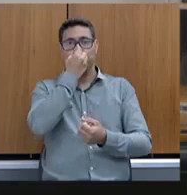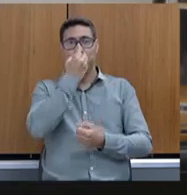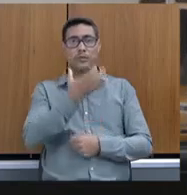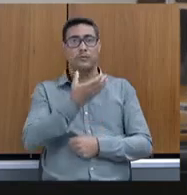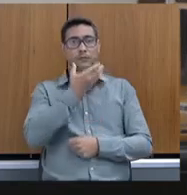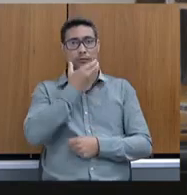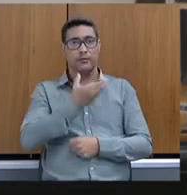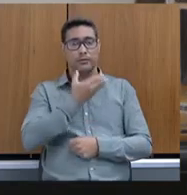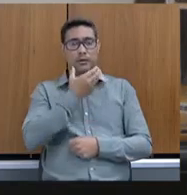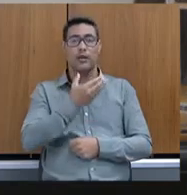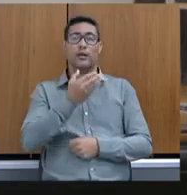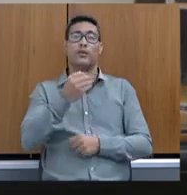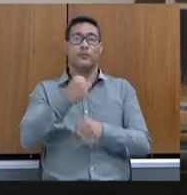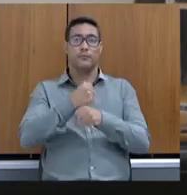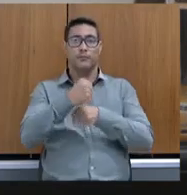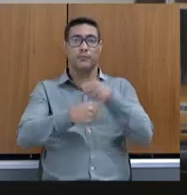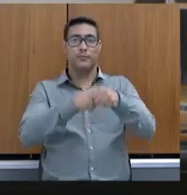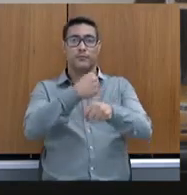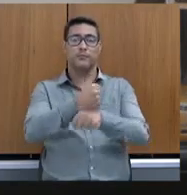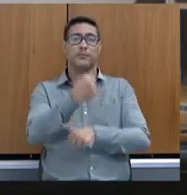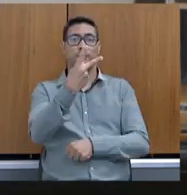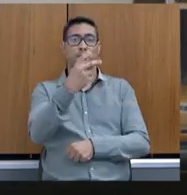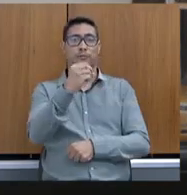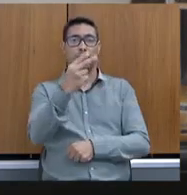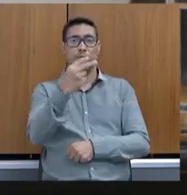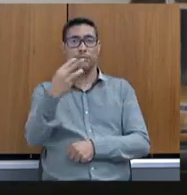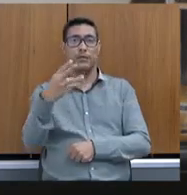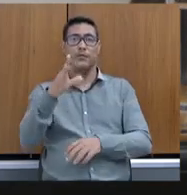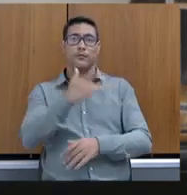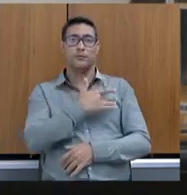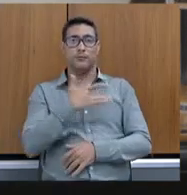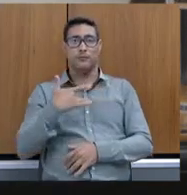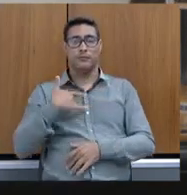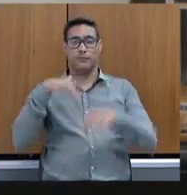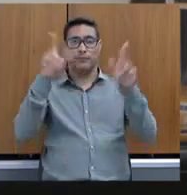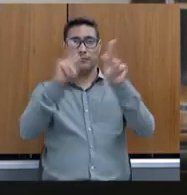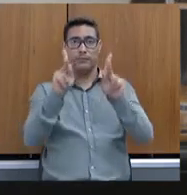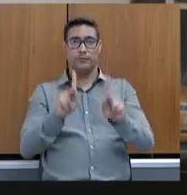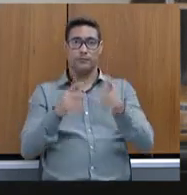e um 23 com muita saúde paz muito obrigado